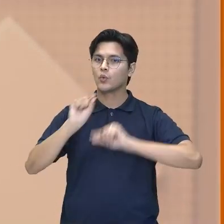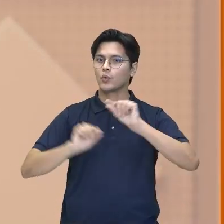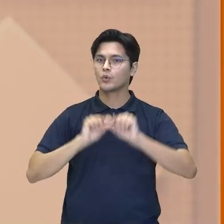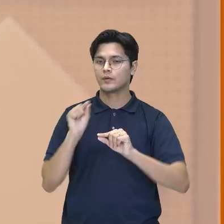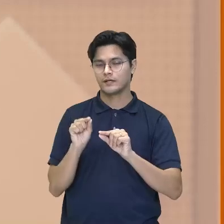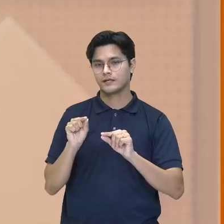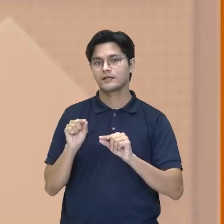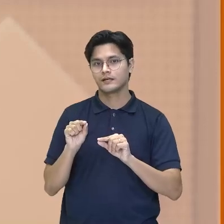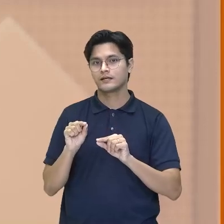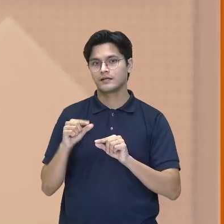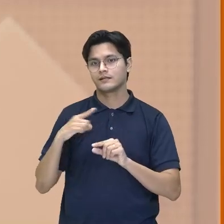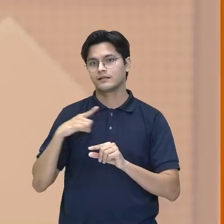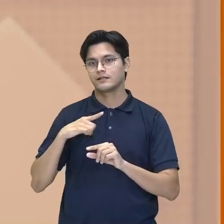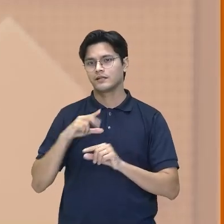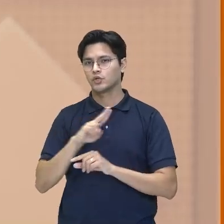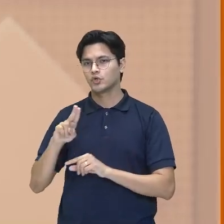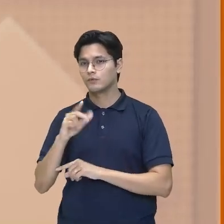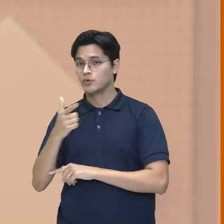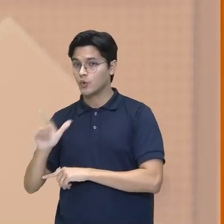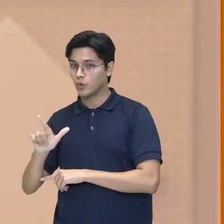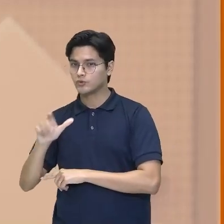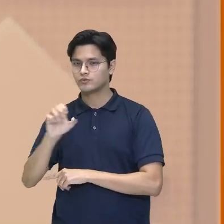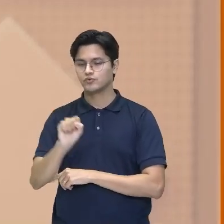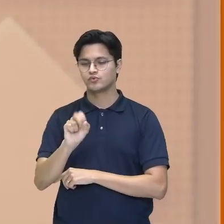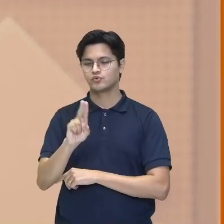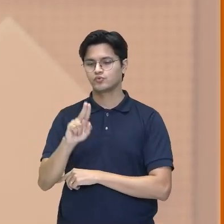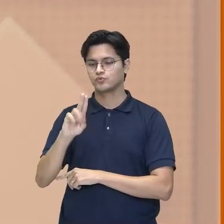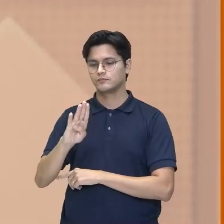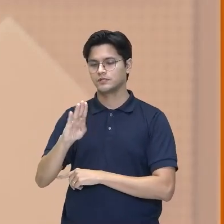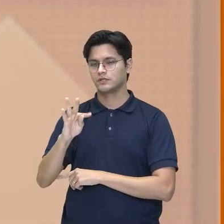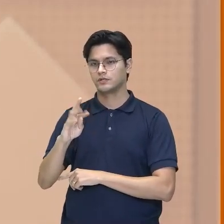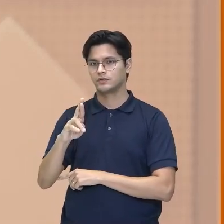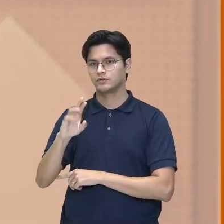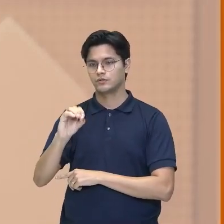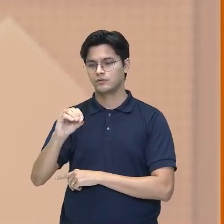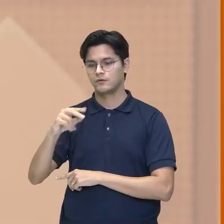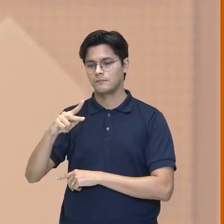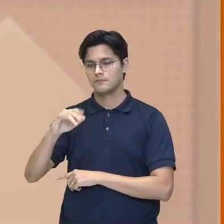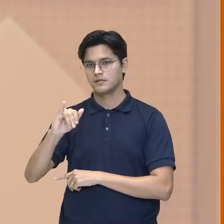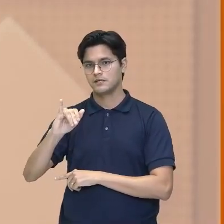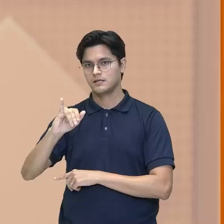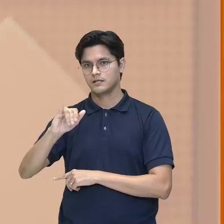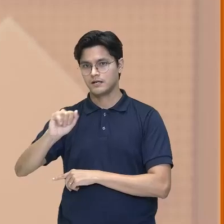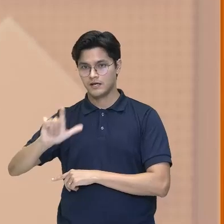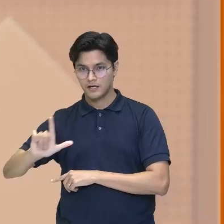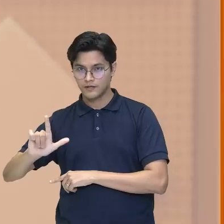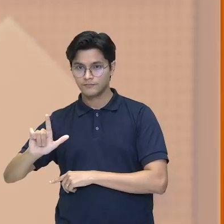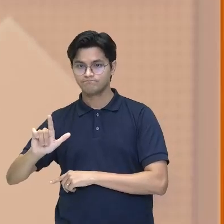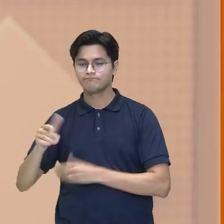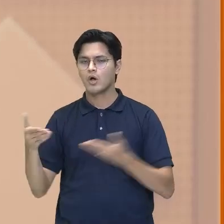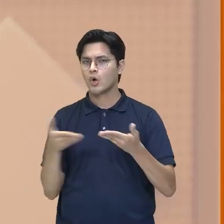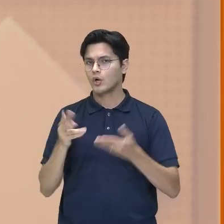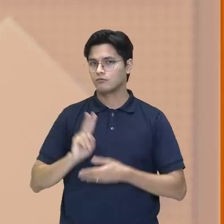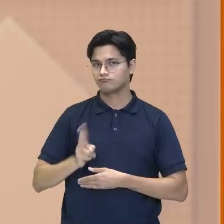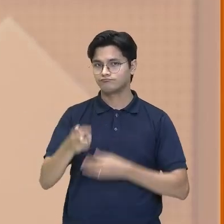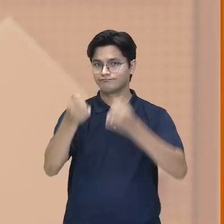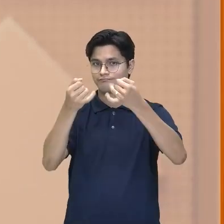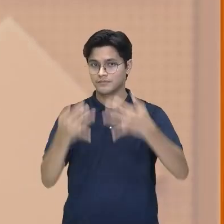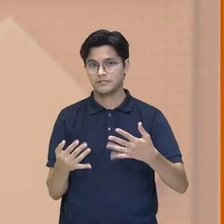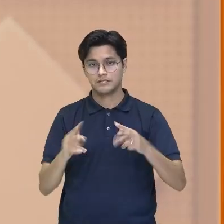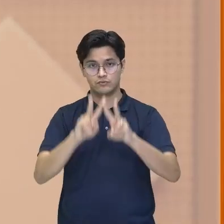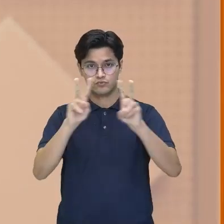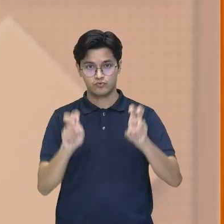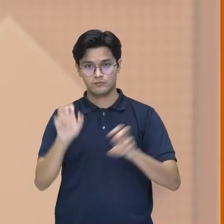zona subtropical. E aí a gente continua falando sobre o território brasileiro. E aí a